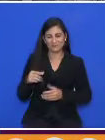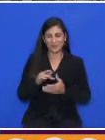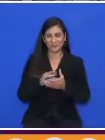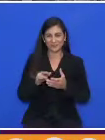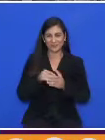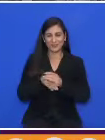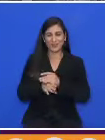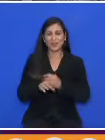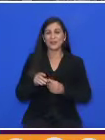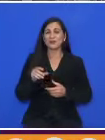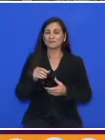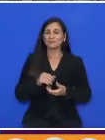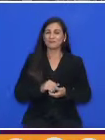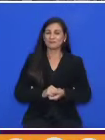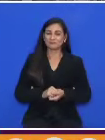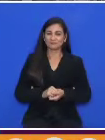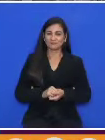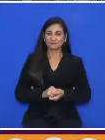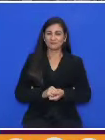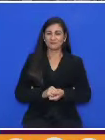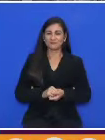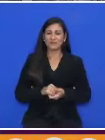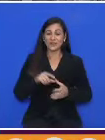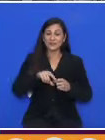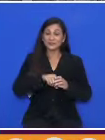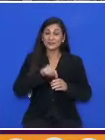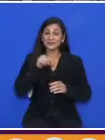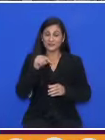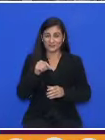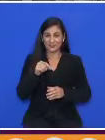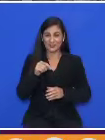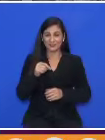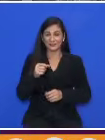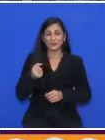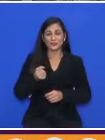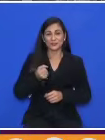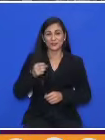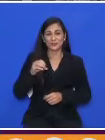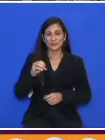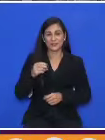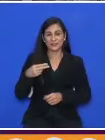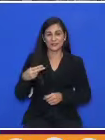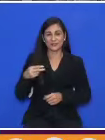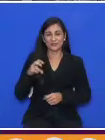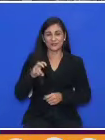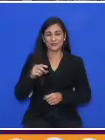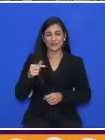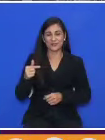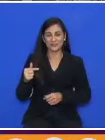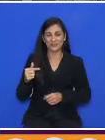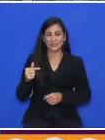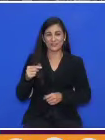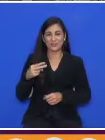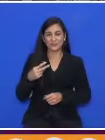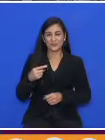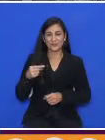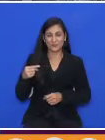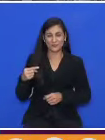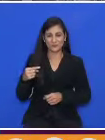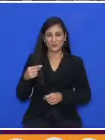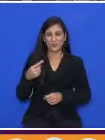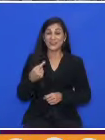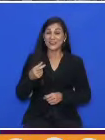da Lotomania. Confira comigo. As dezenas sorteadas foram 02, 57,